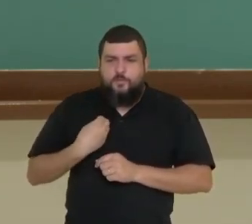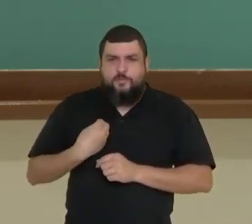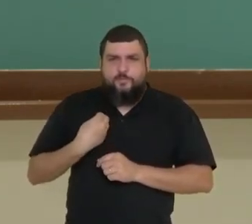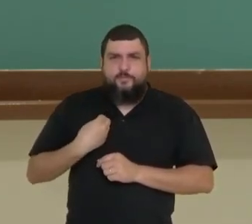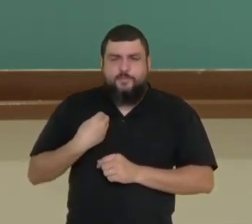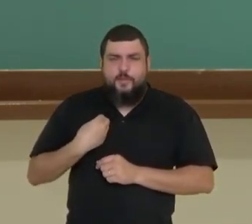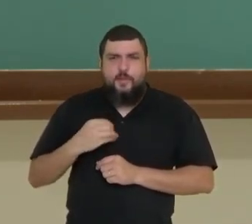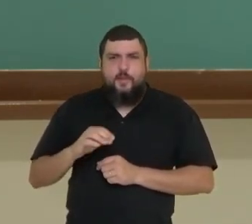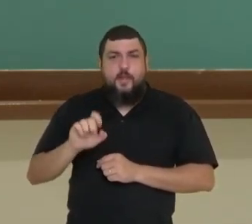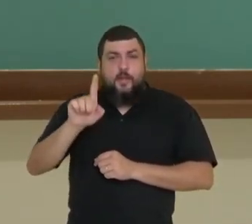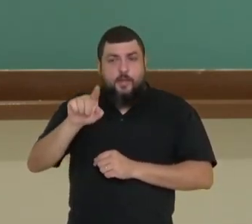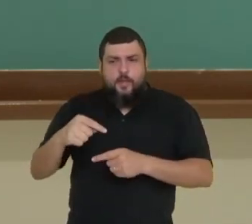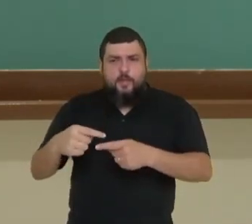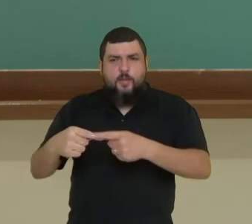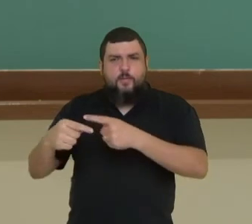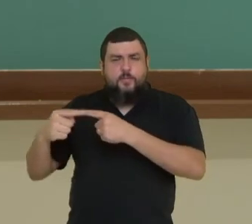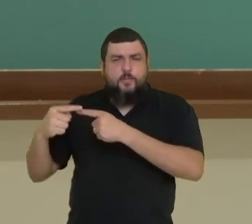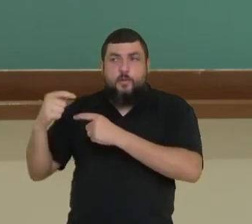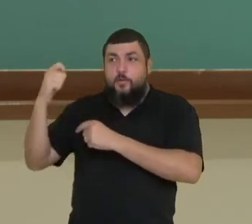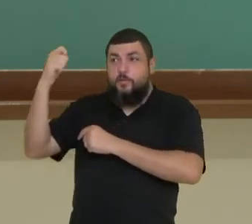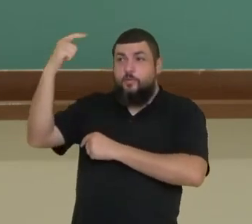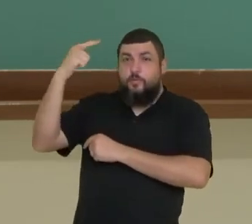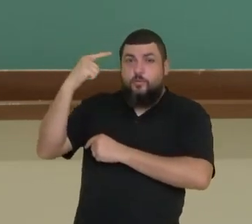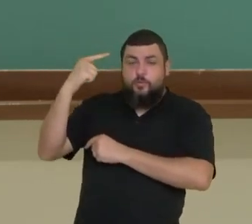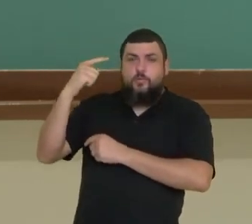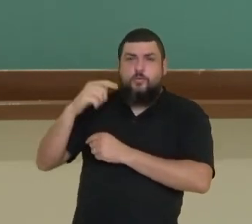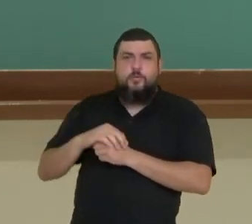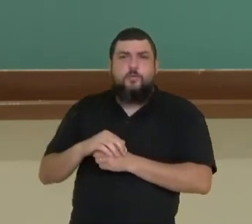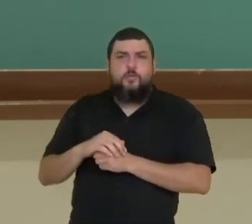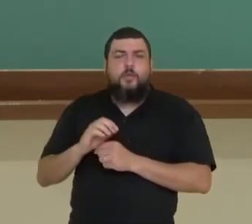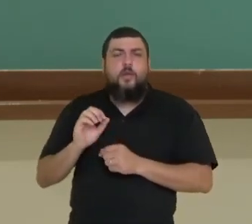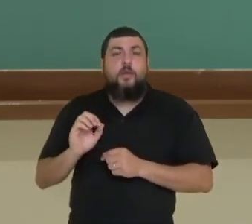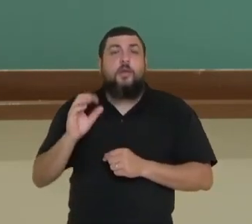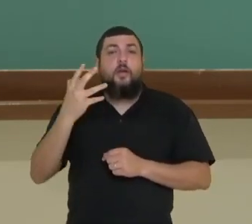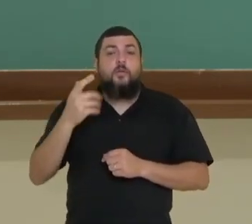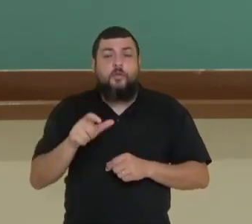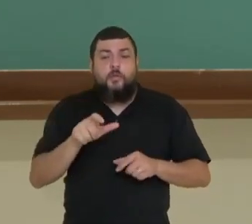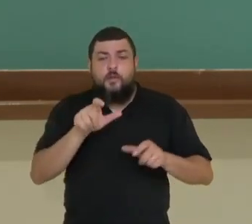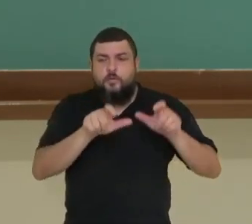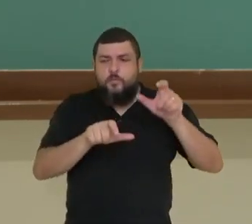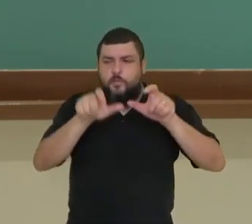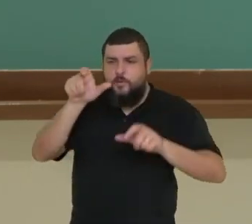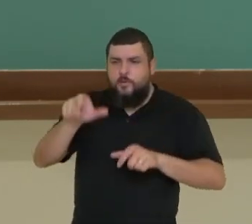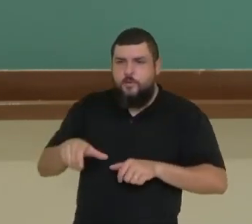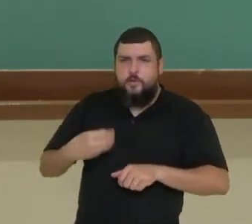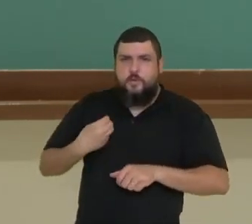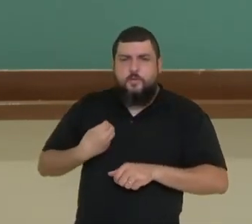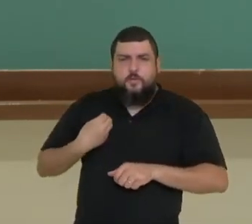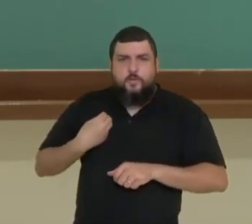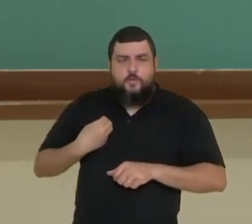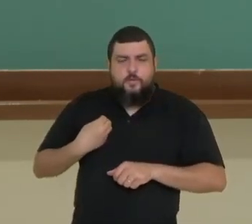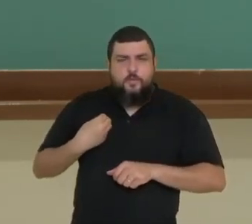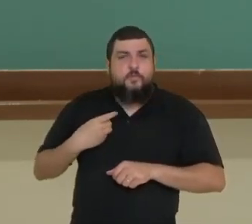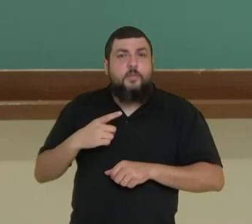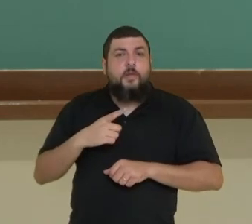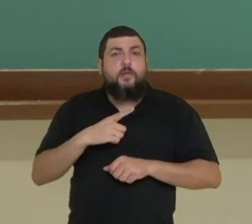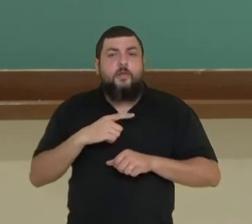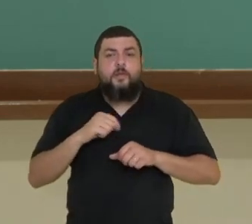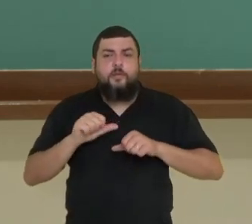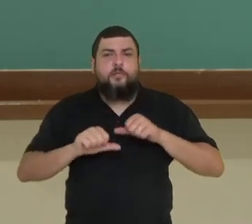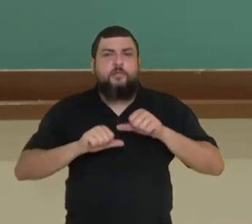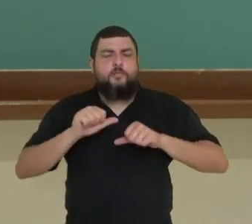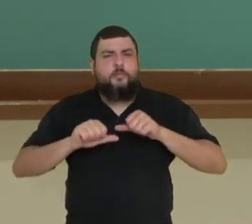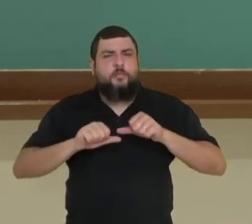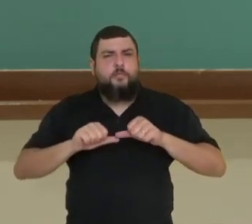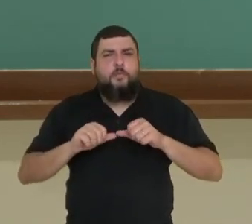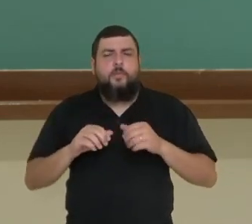ela é oriunda da energia solar. O que acontece com os seres vivos, eles fazem transformações, então eles vão acumulando, né? Então,